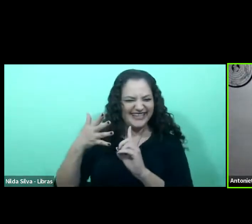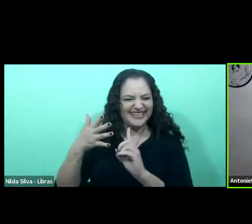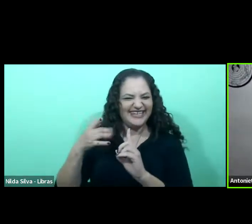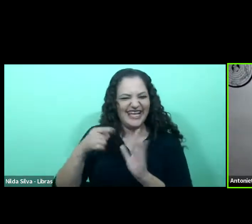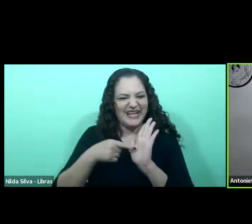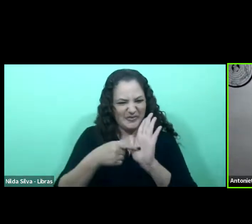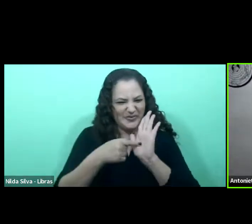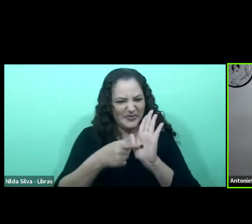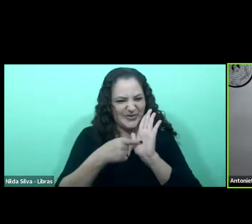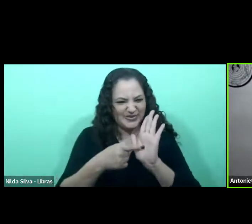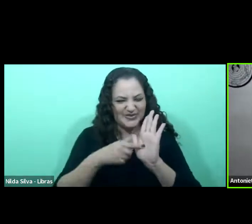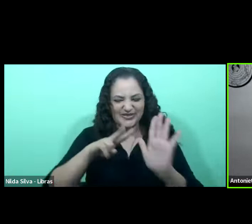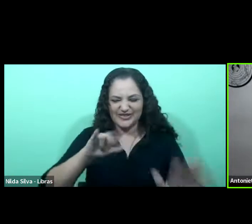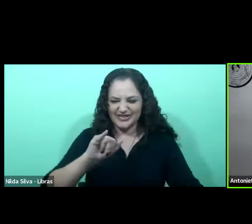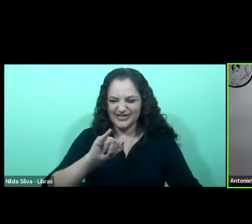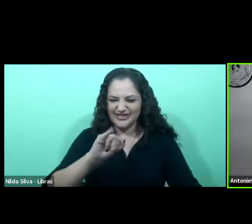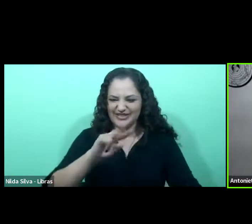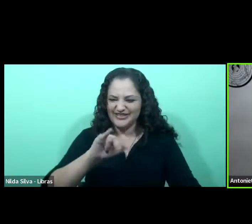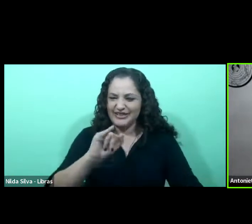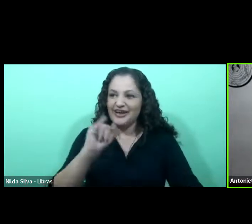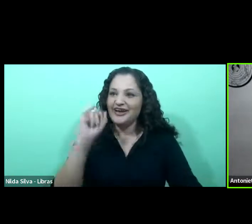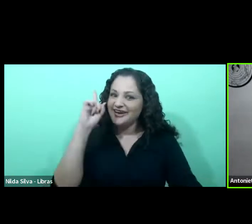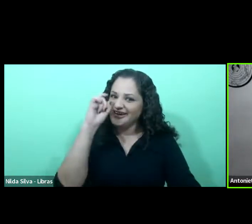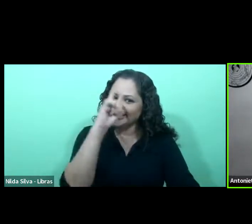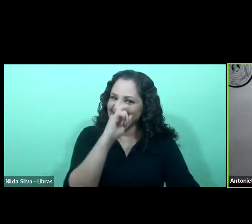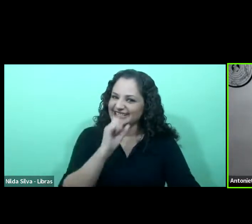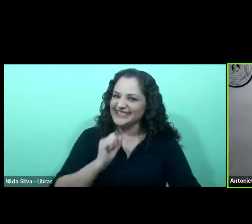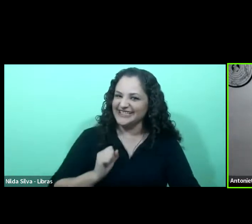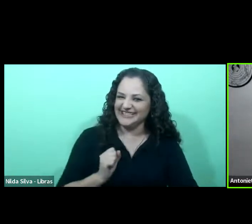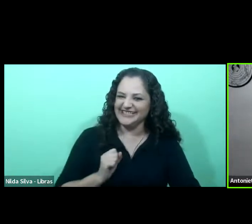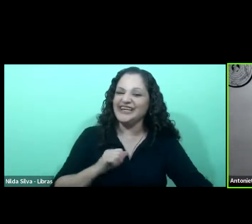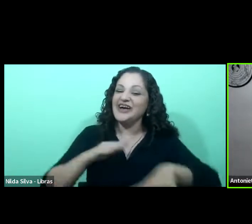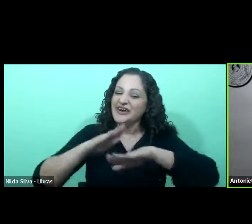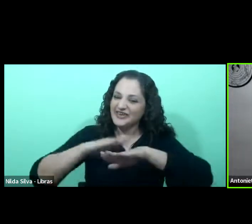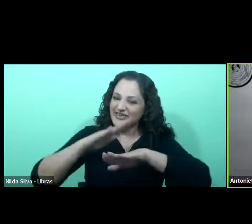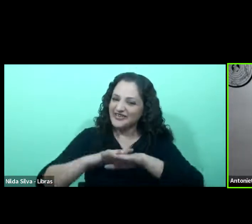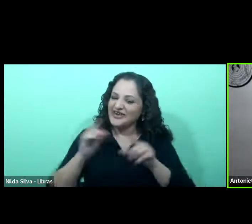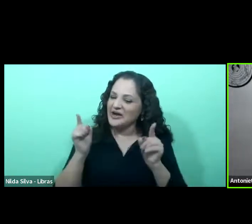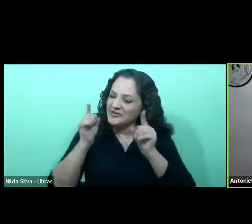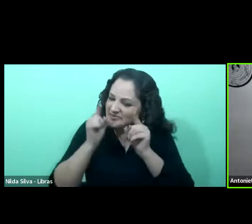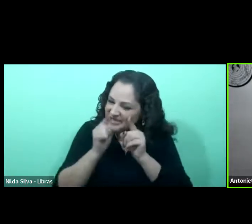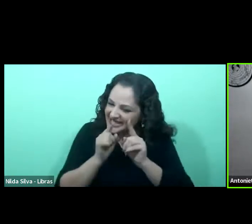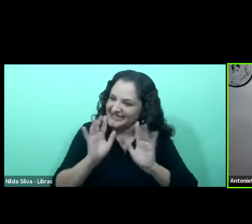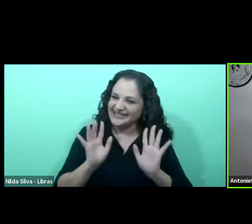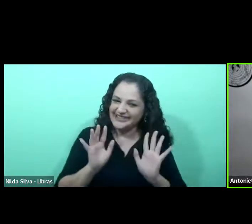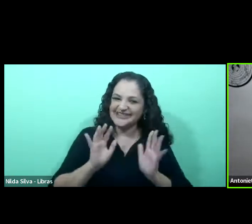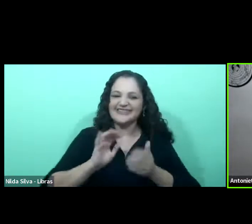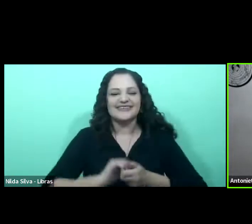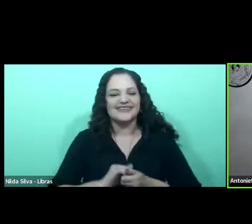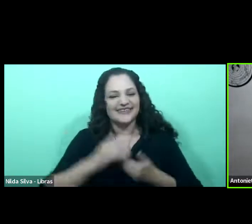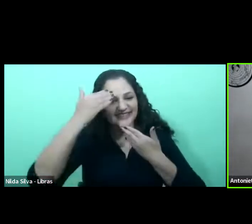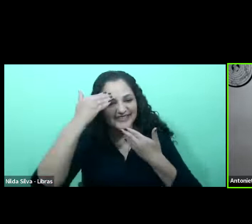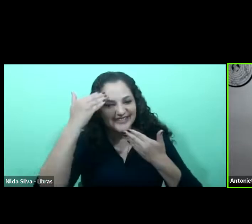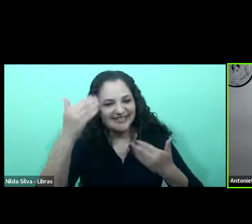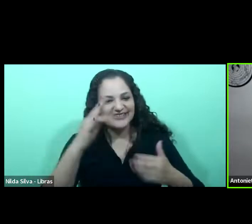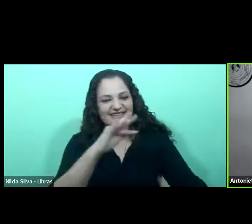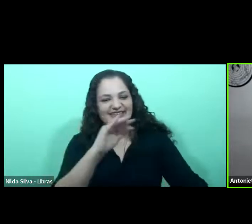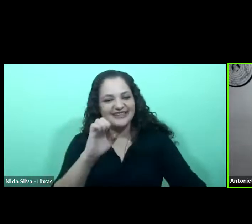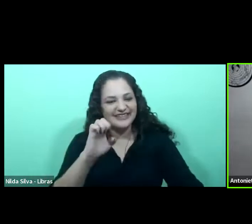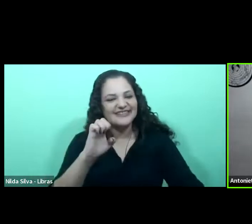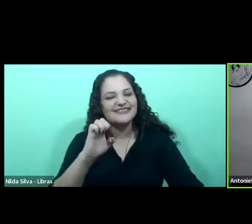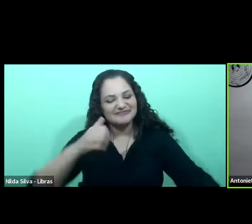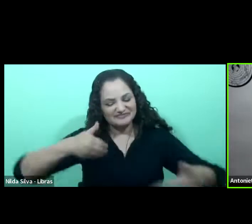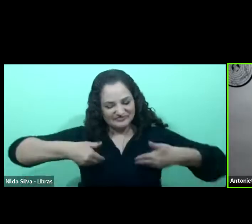mais difícil, né, Vivi? Faz menor, faz menos. Obrigada, gente. Obrigada, Fê,